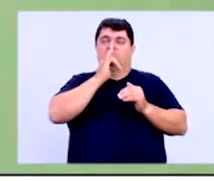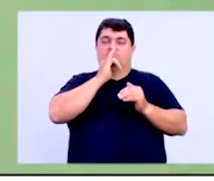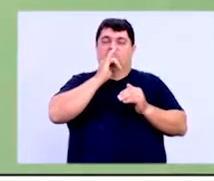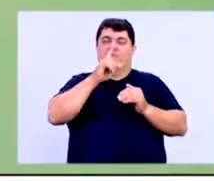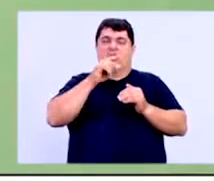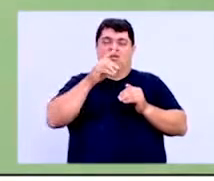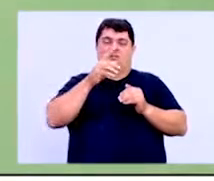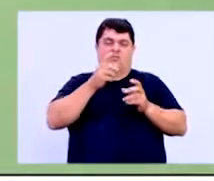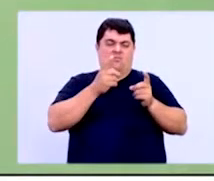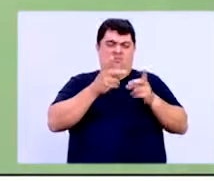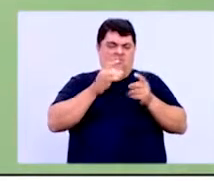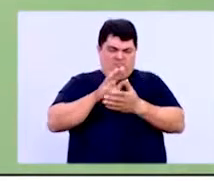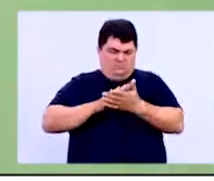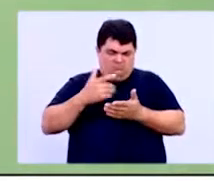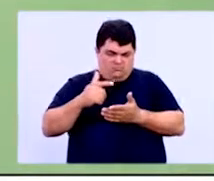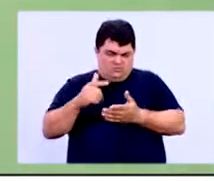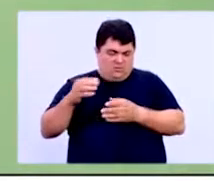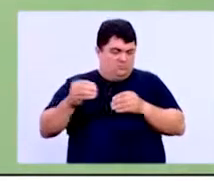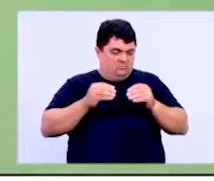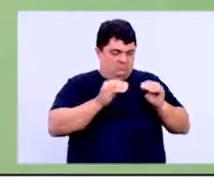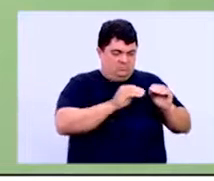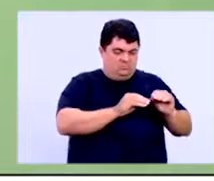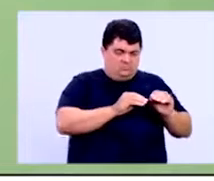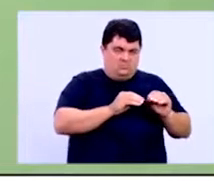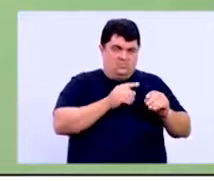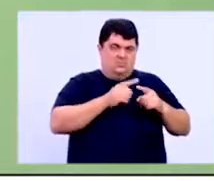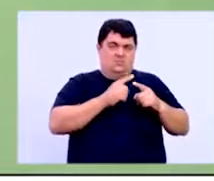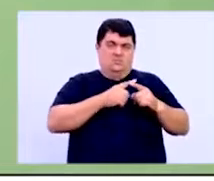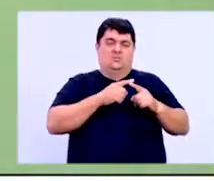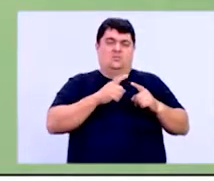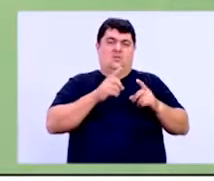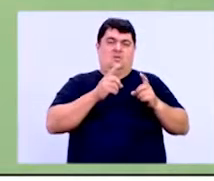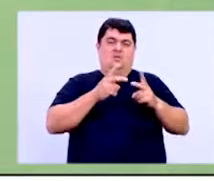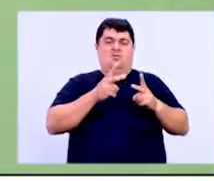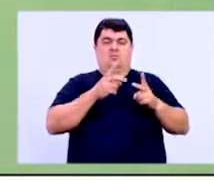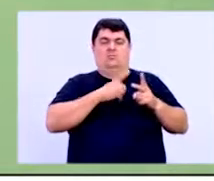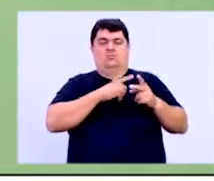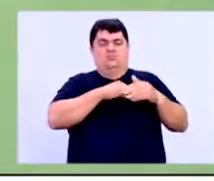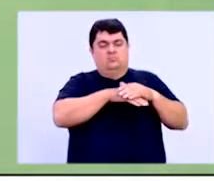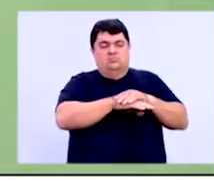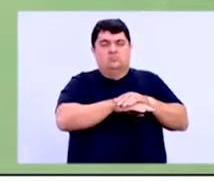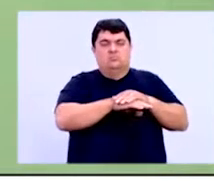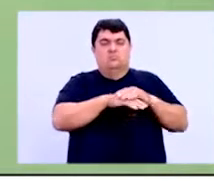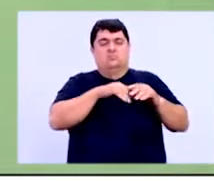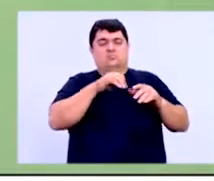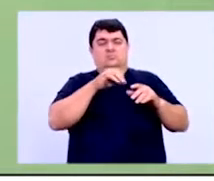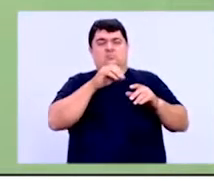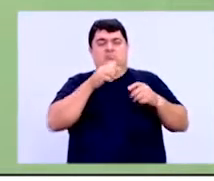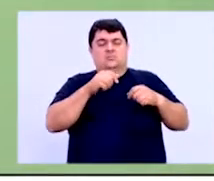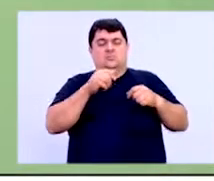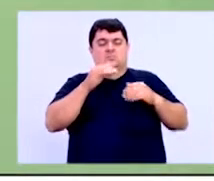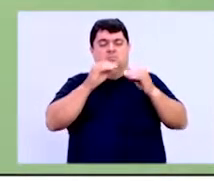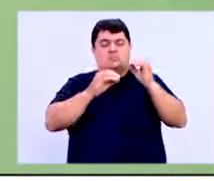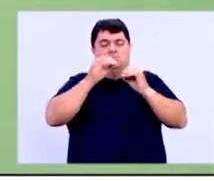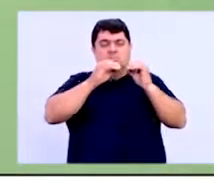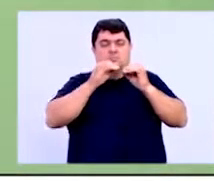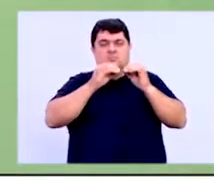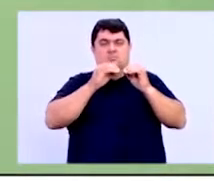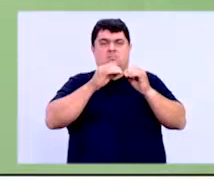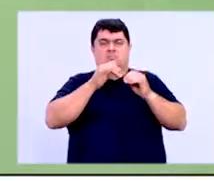sobrou das vendas da empresa sobre as vendas que representam um ponto de equilíbrio. Ou